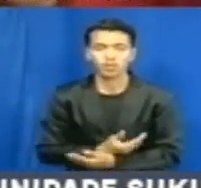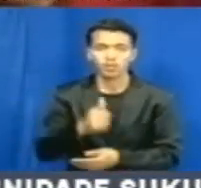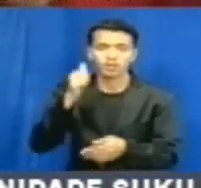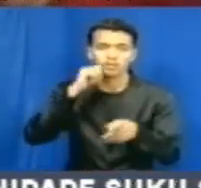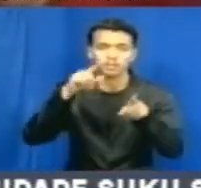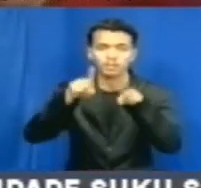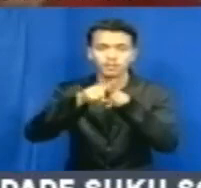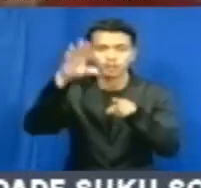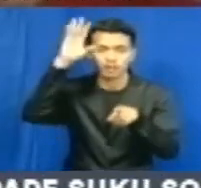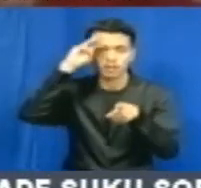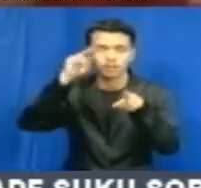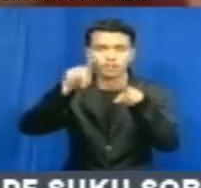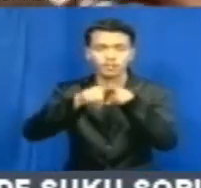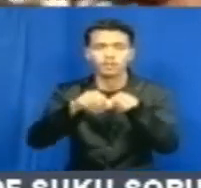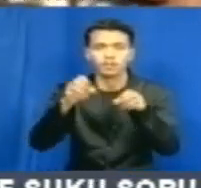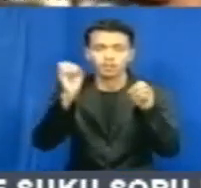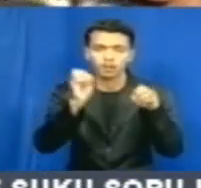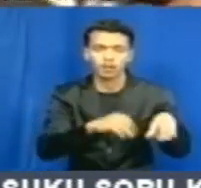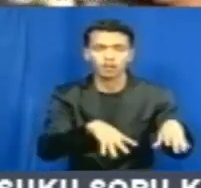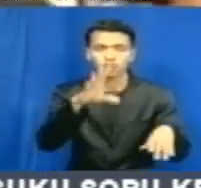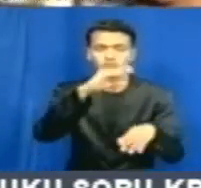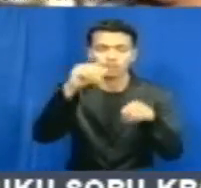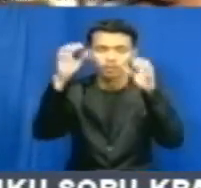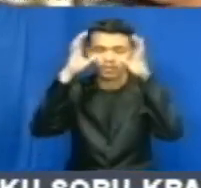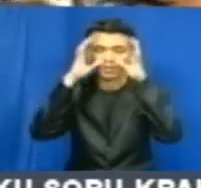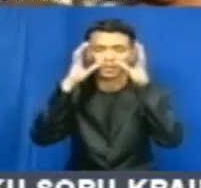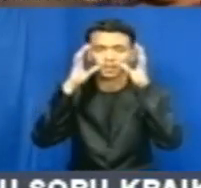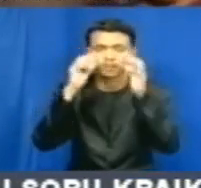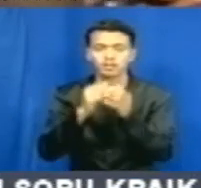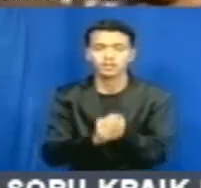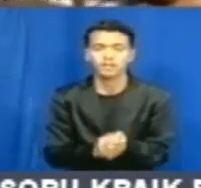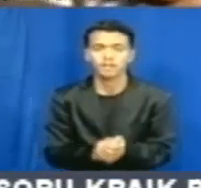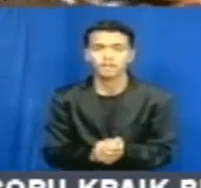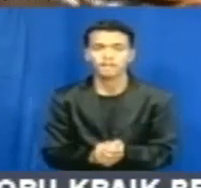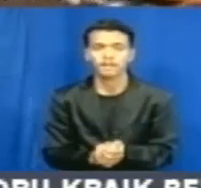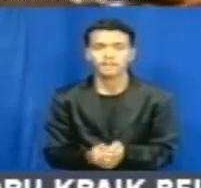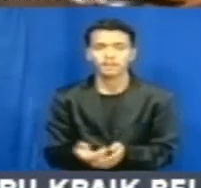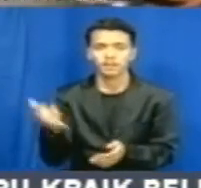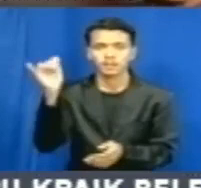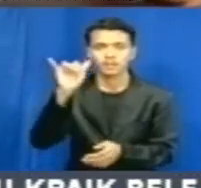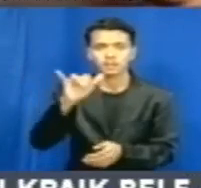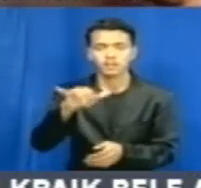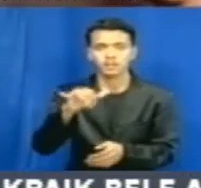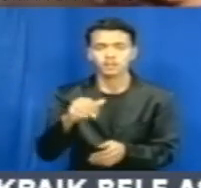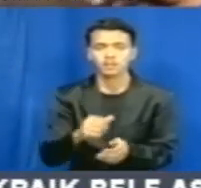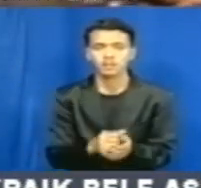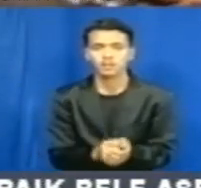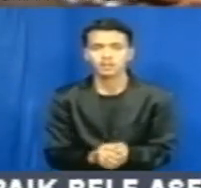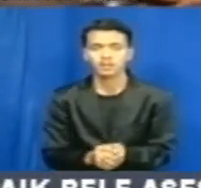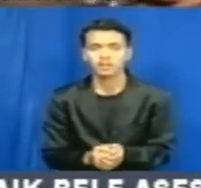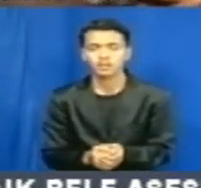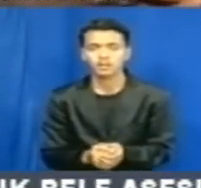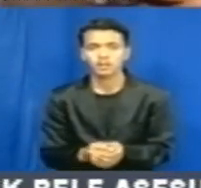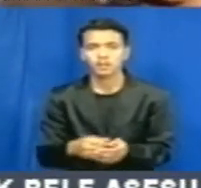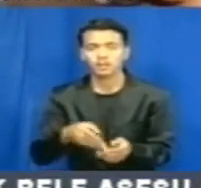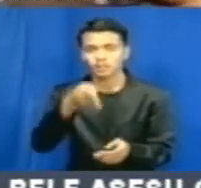mau lakong ita triste. Segundo parte ita beledehan serina distine espera la espera ne